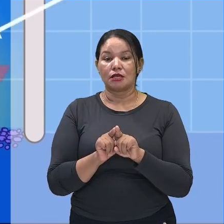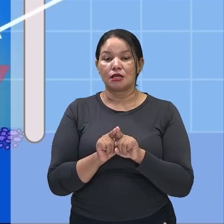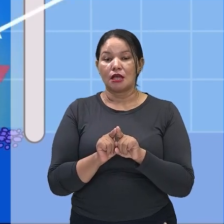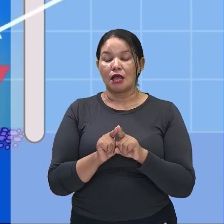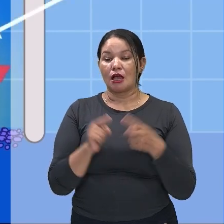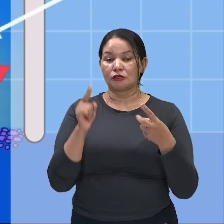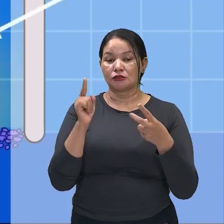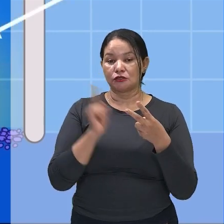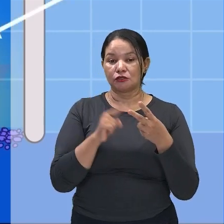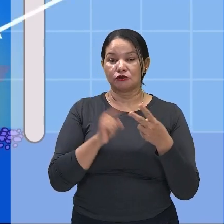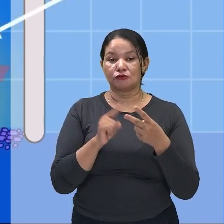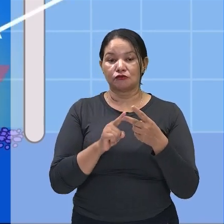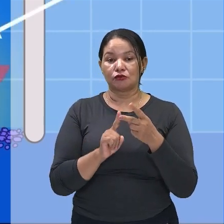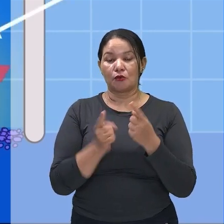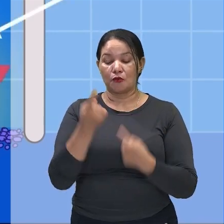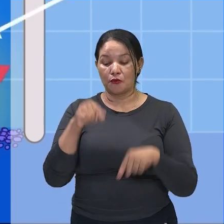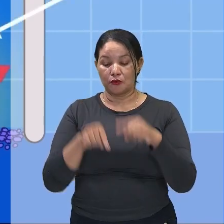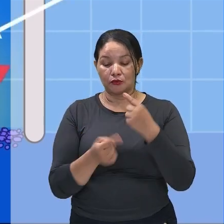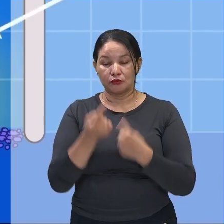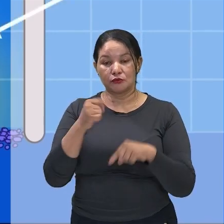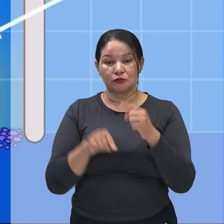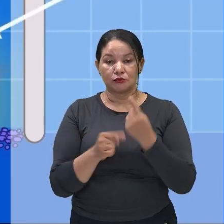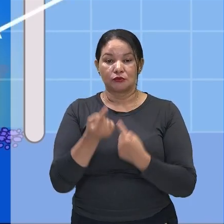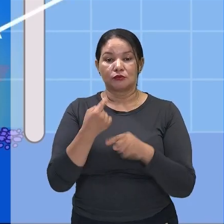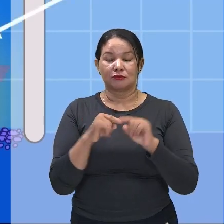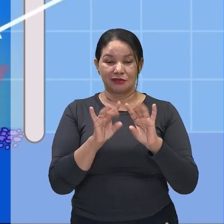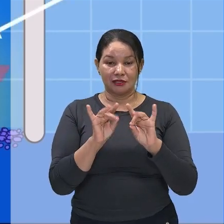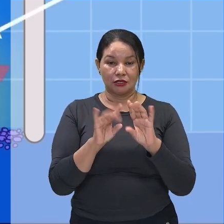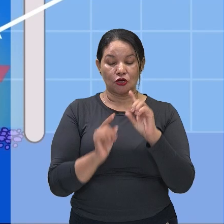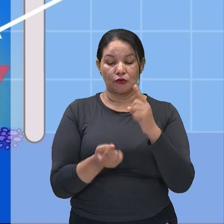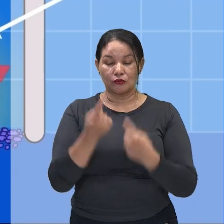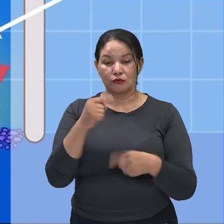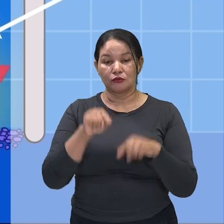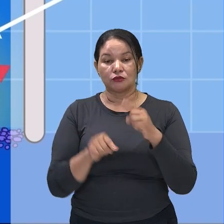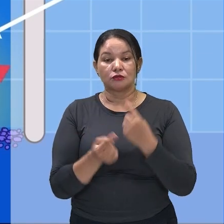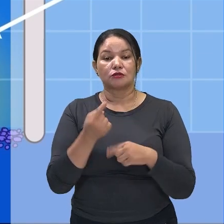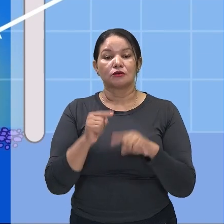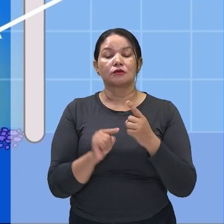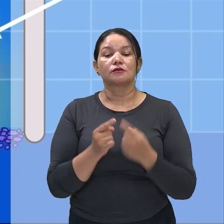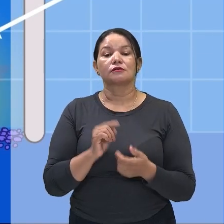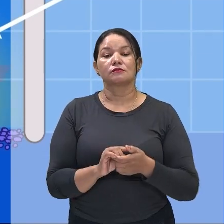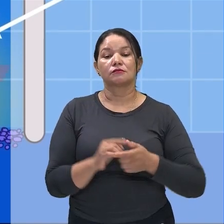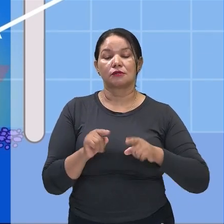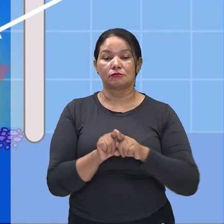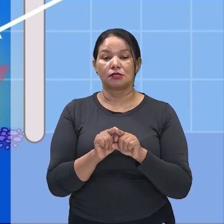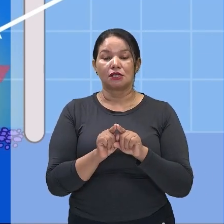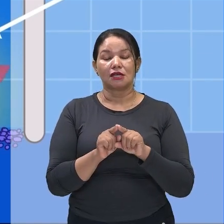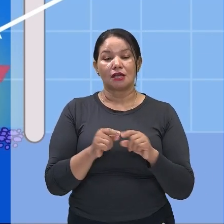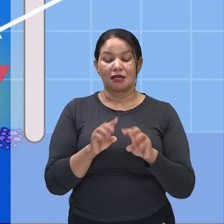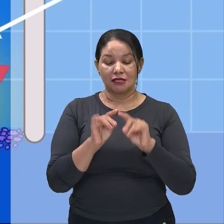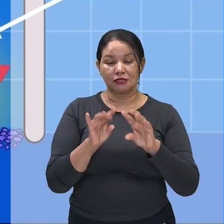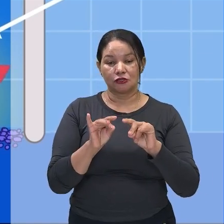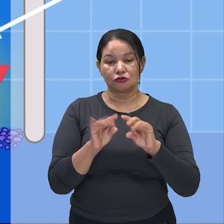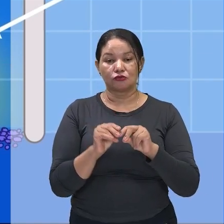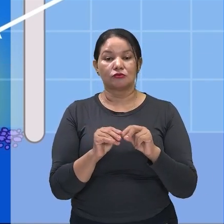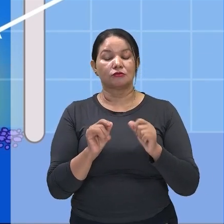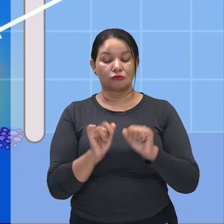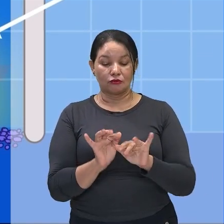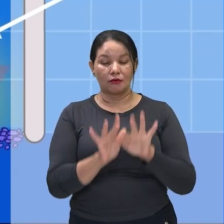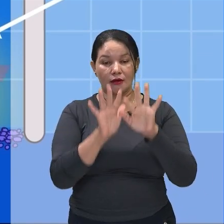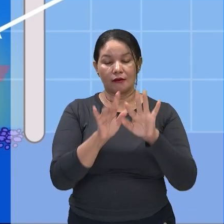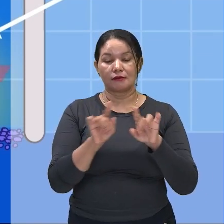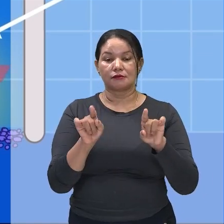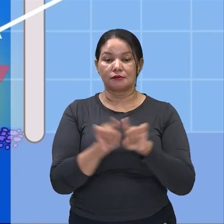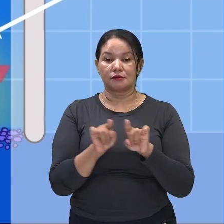agitação das moléculas dentro dos fluidos, sendo tanto líquido quanto gases, e aí a irradiação,